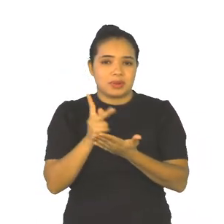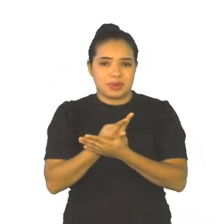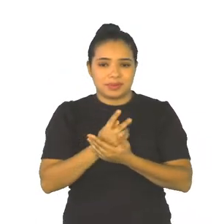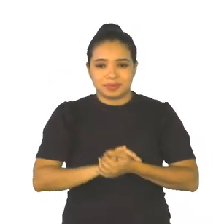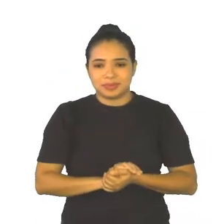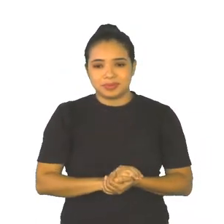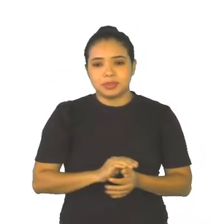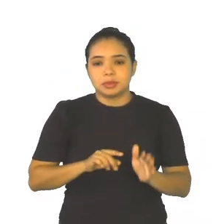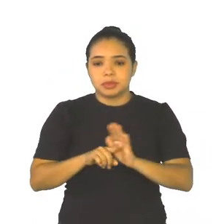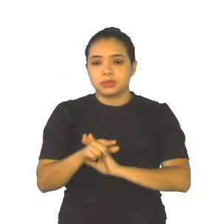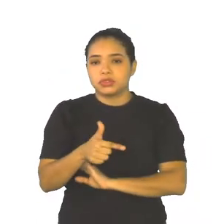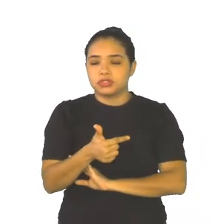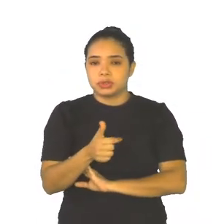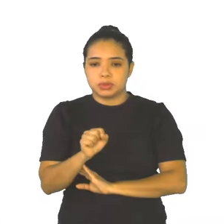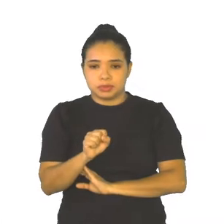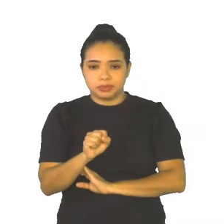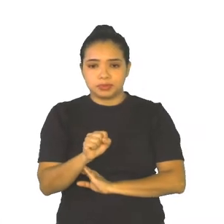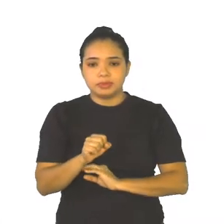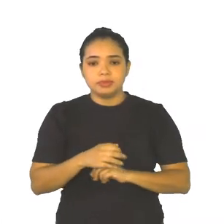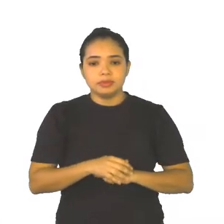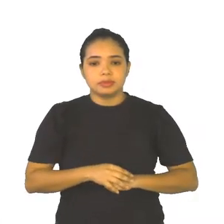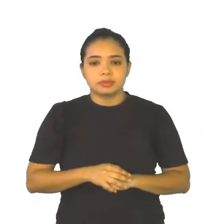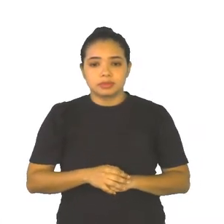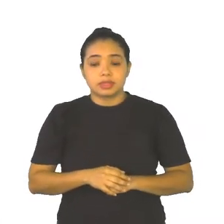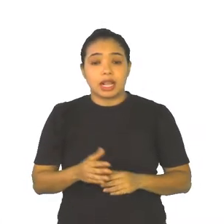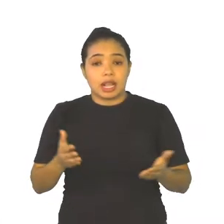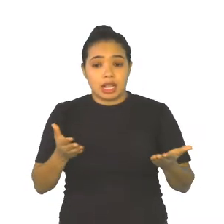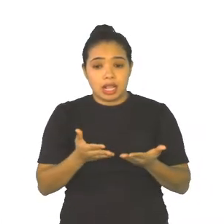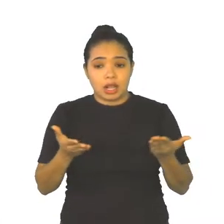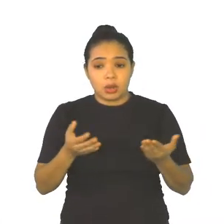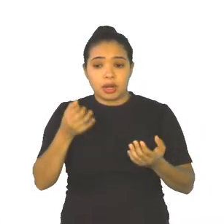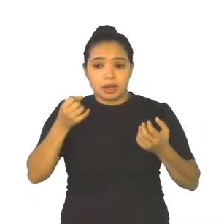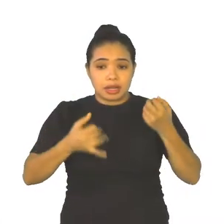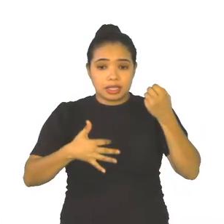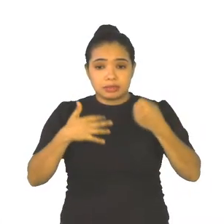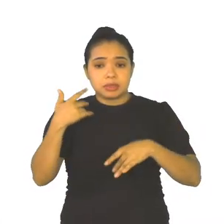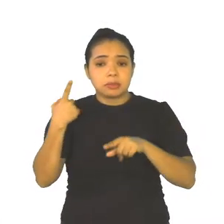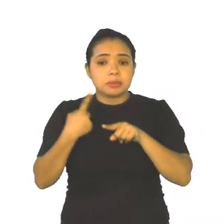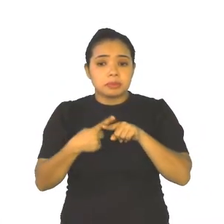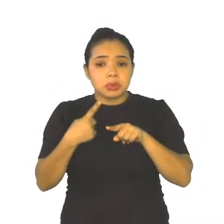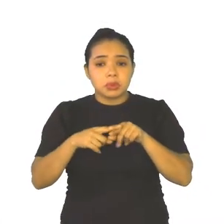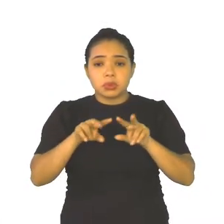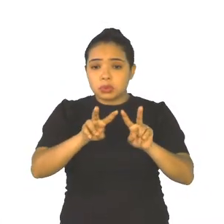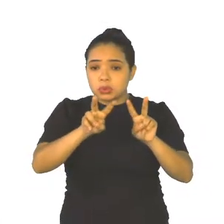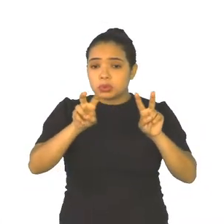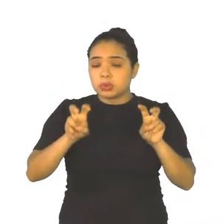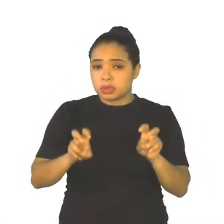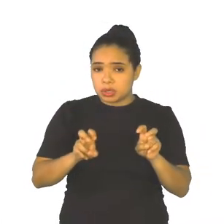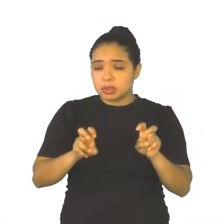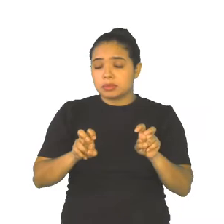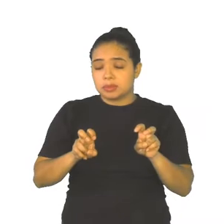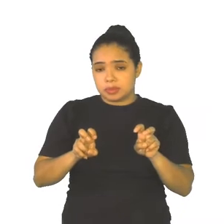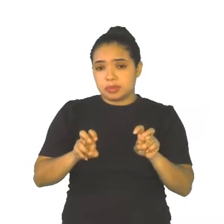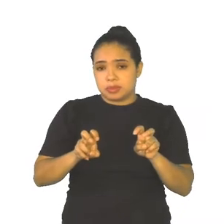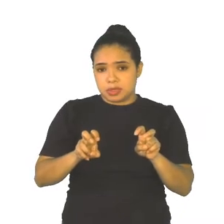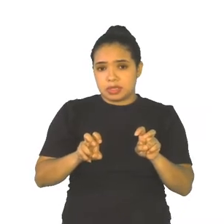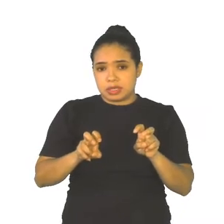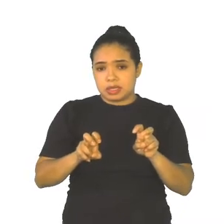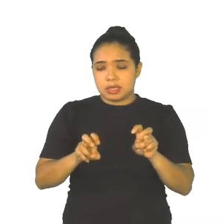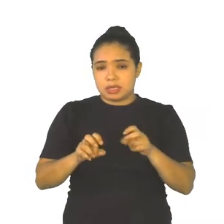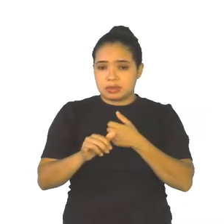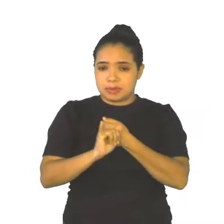28 pergunta o seguinte: pede o seguinte: agora explique por que o título dessa crônica é